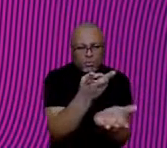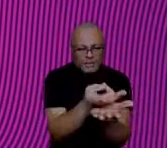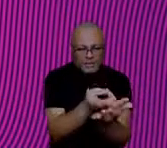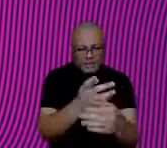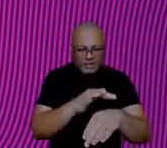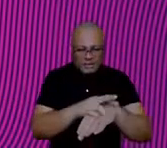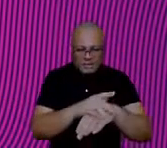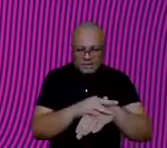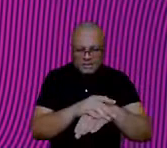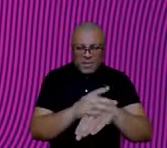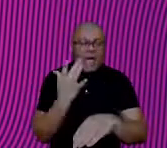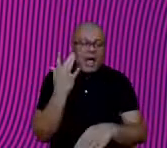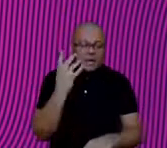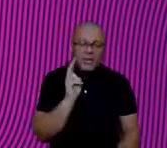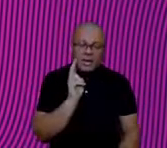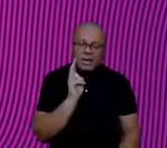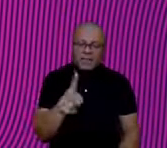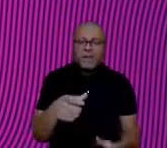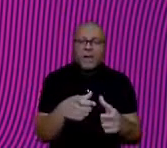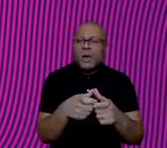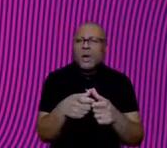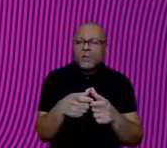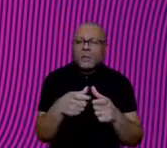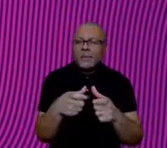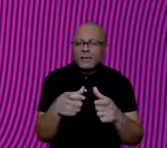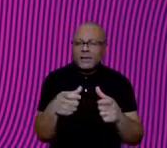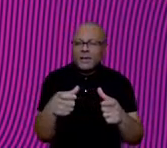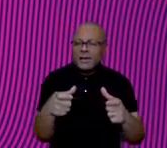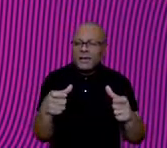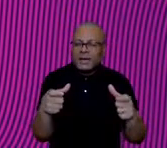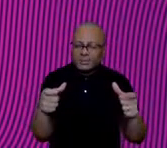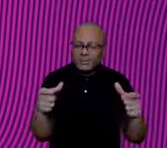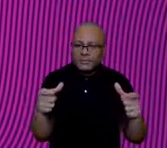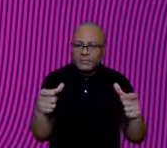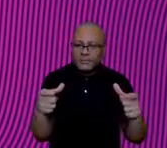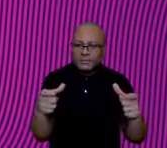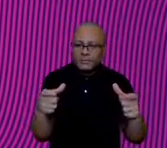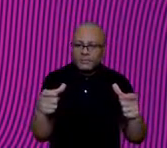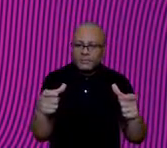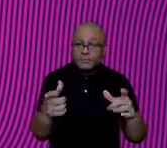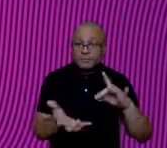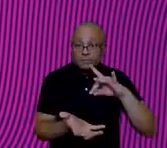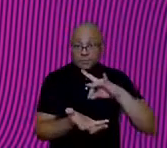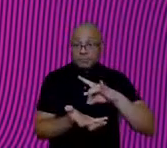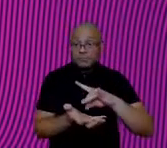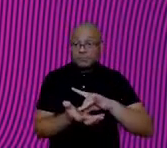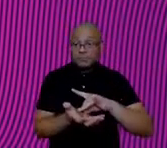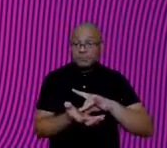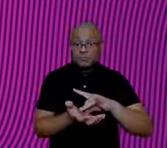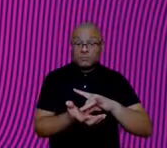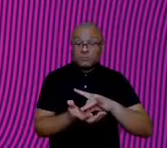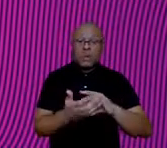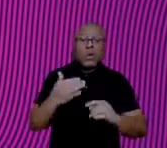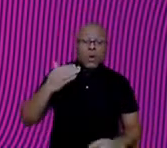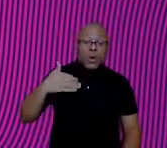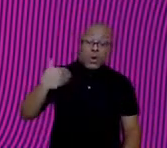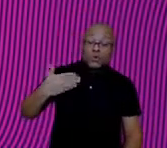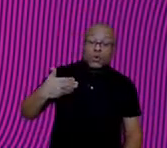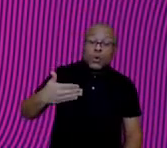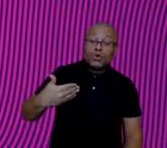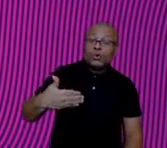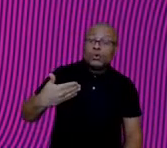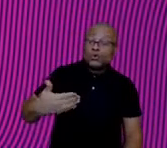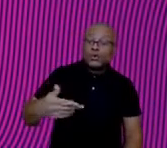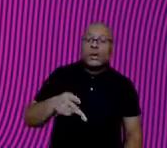vê crescendo, né, realmente no nosso dia a dia, eu acho que é